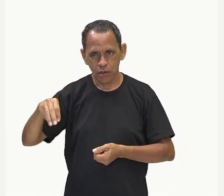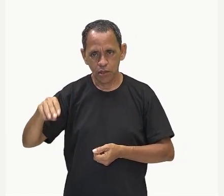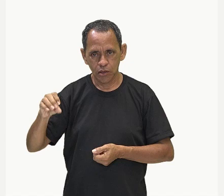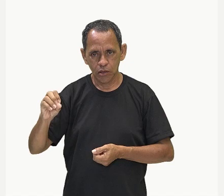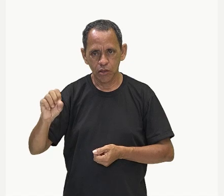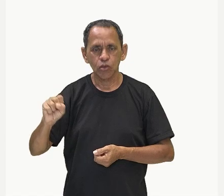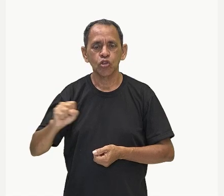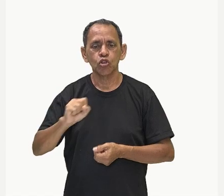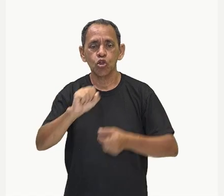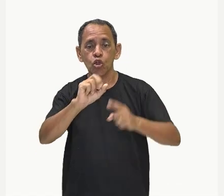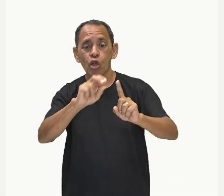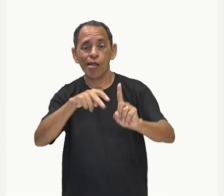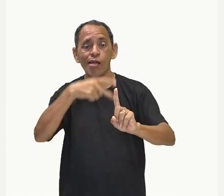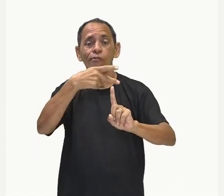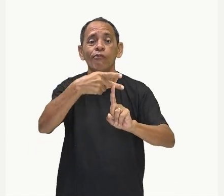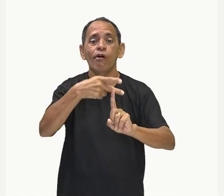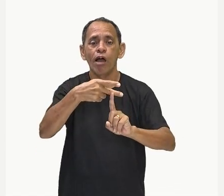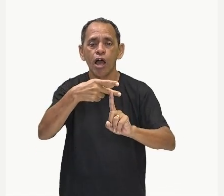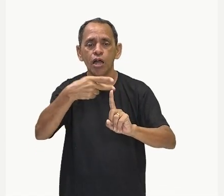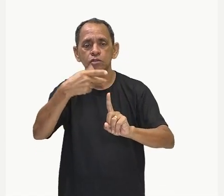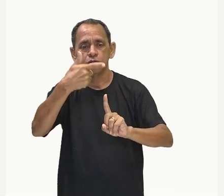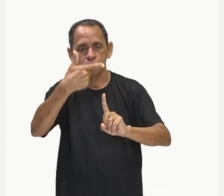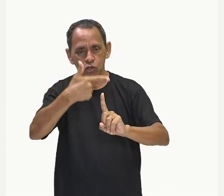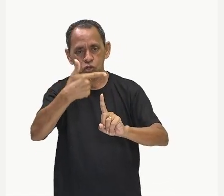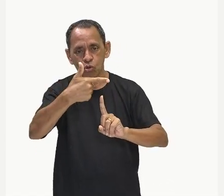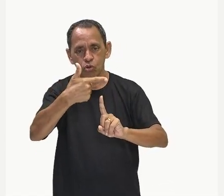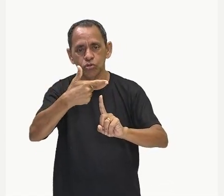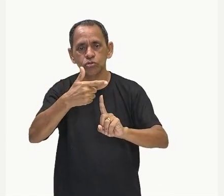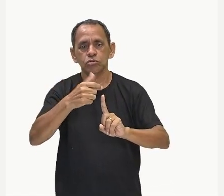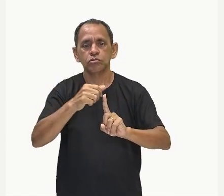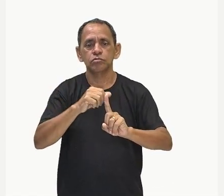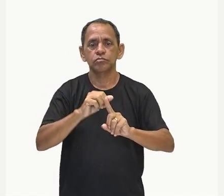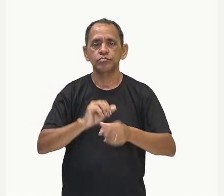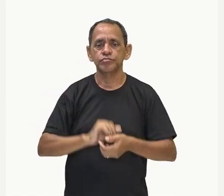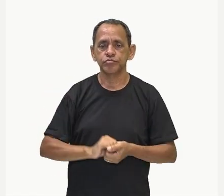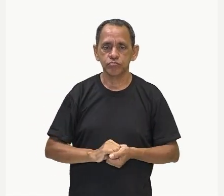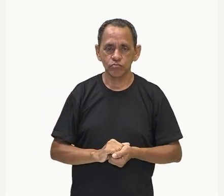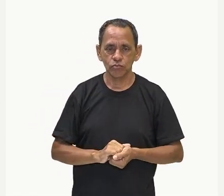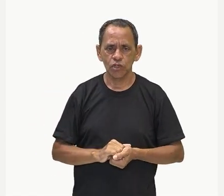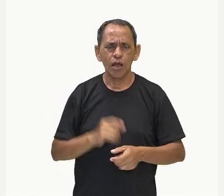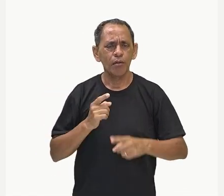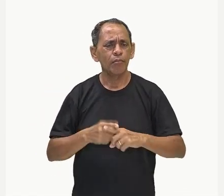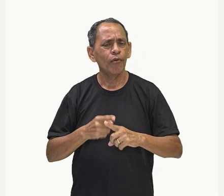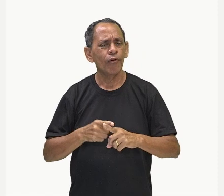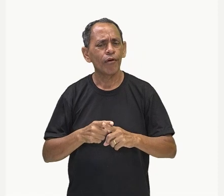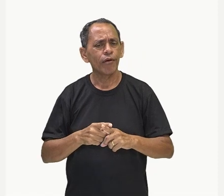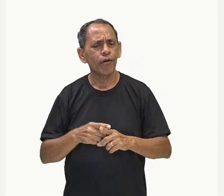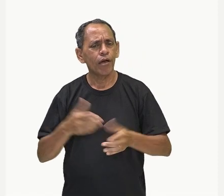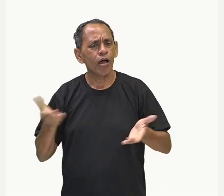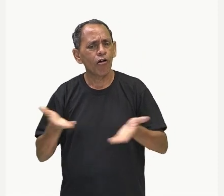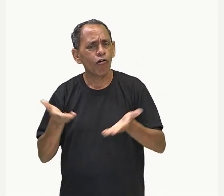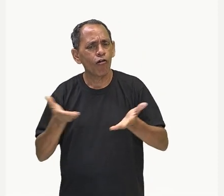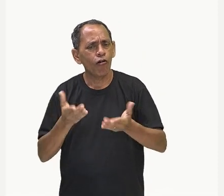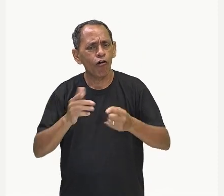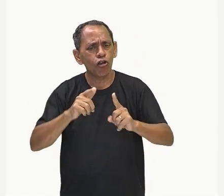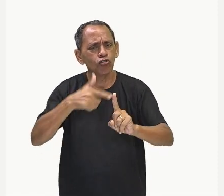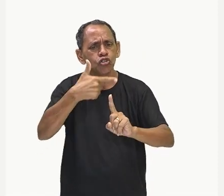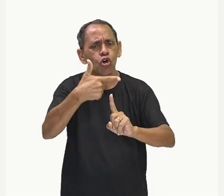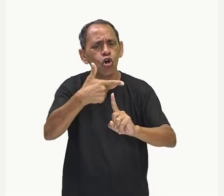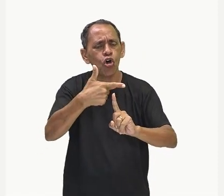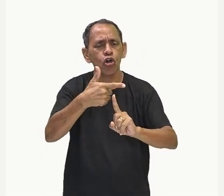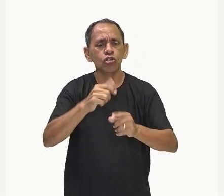que é exatamente o 100. Por que agora é ao quadrado? Porque o 100